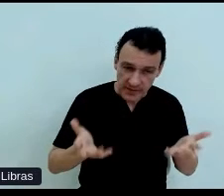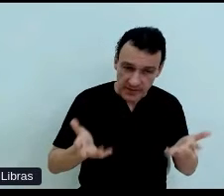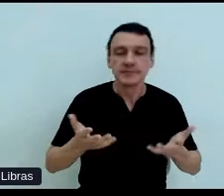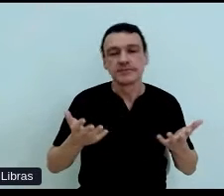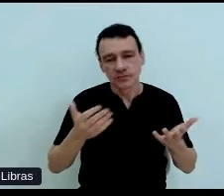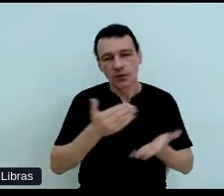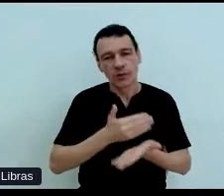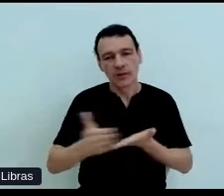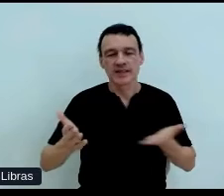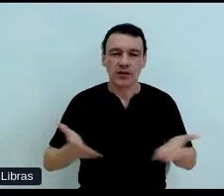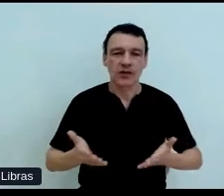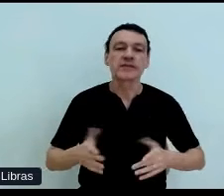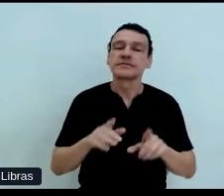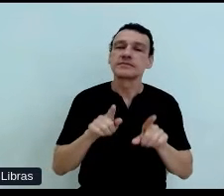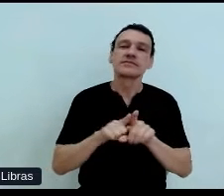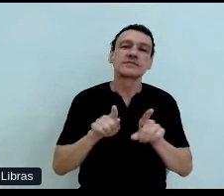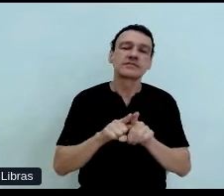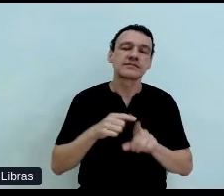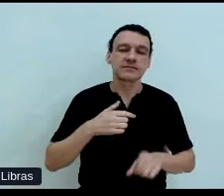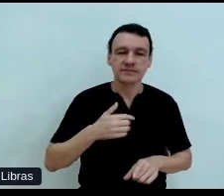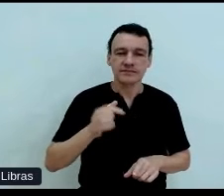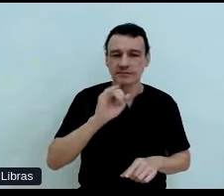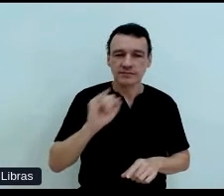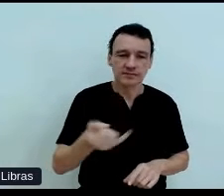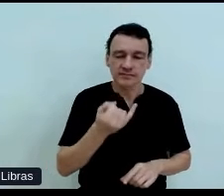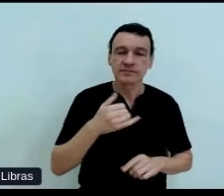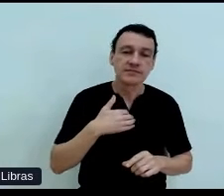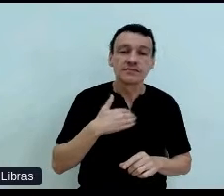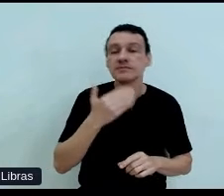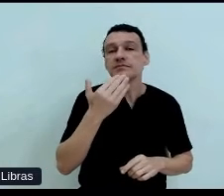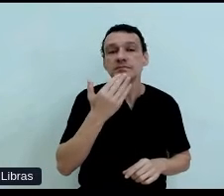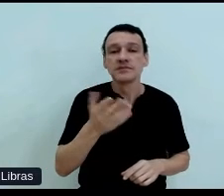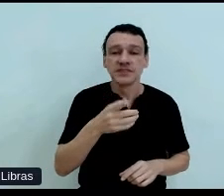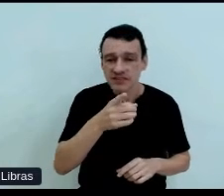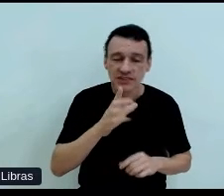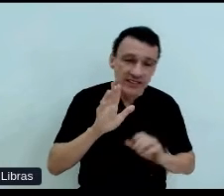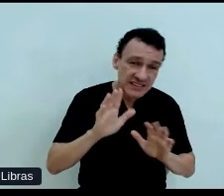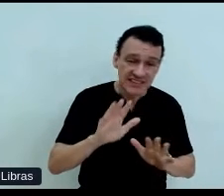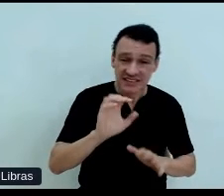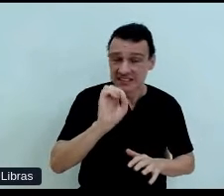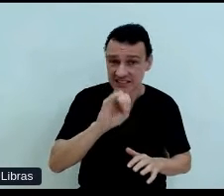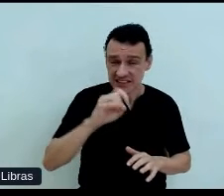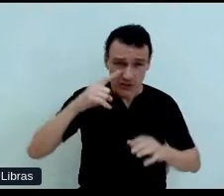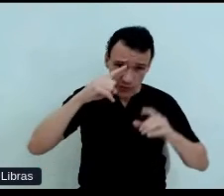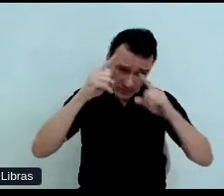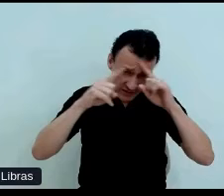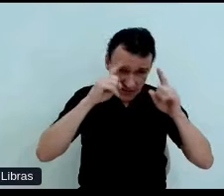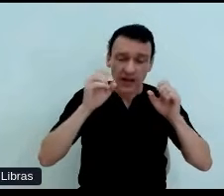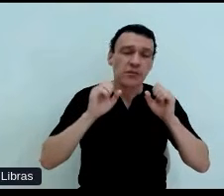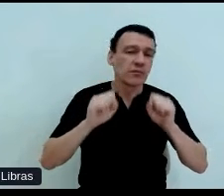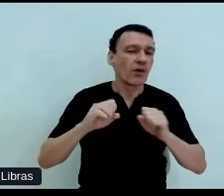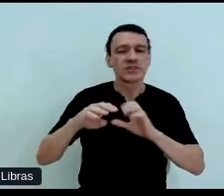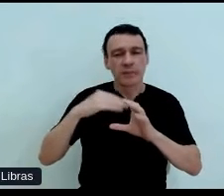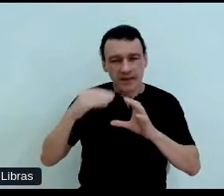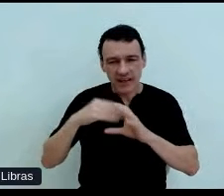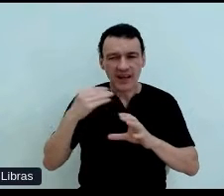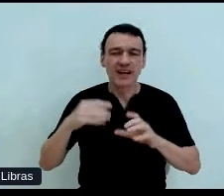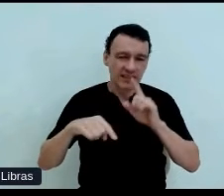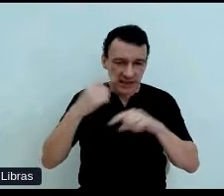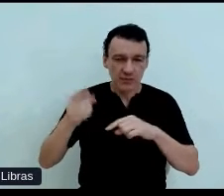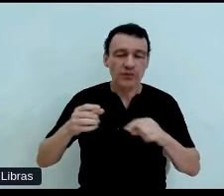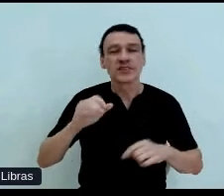já aproveito desde agora para pedir para vocês, se tiverem alguma dúvida, pode mandar também, porque aí depois eu aproveito